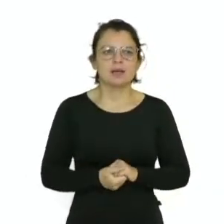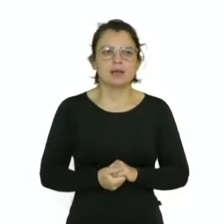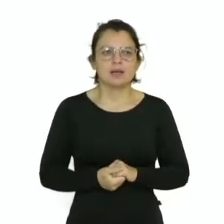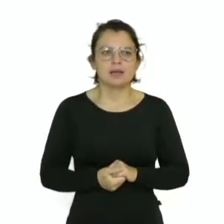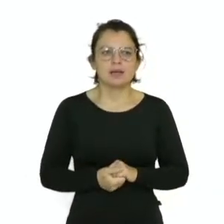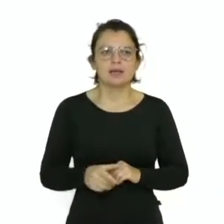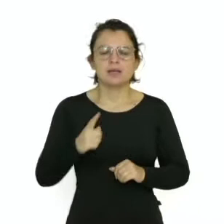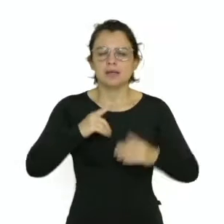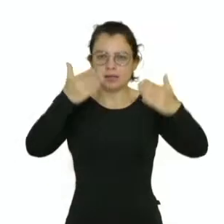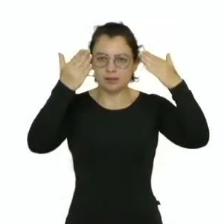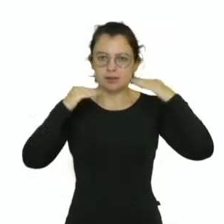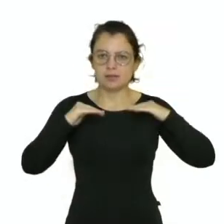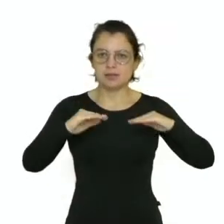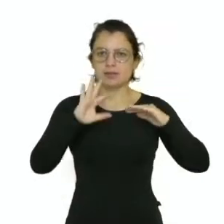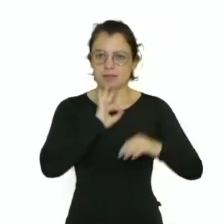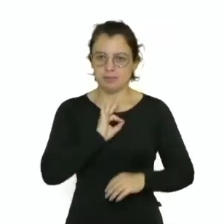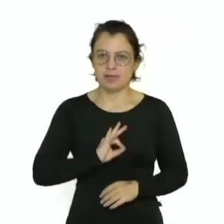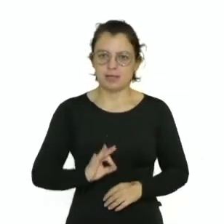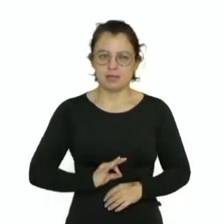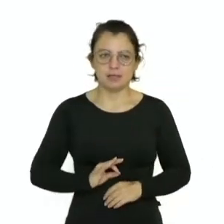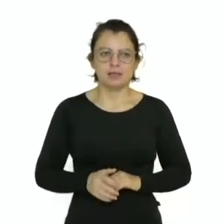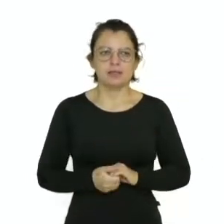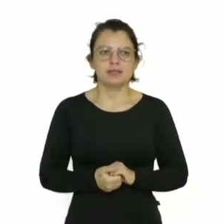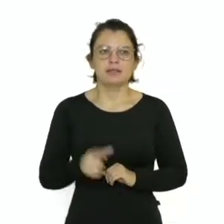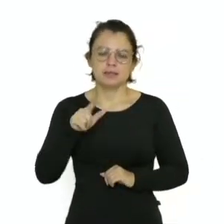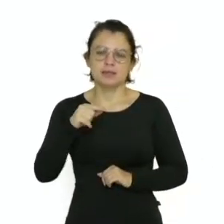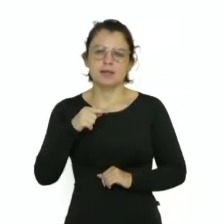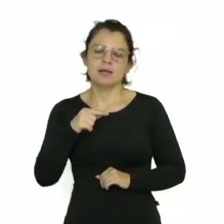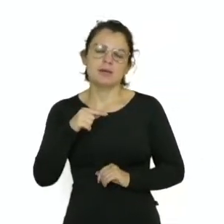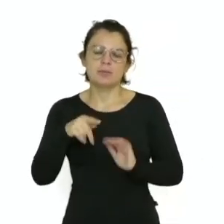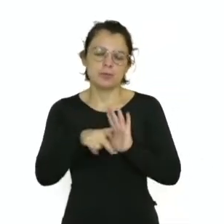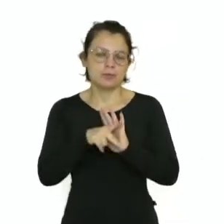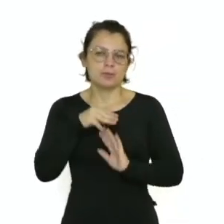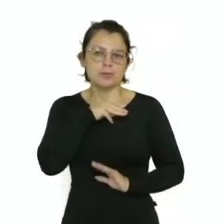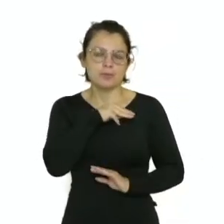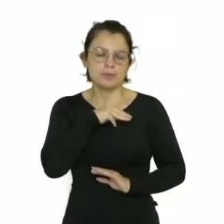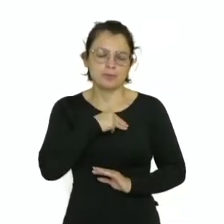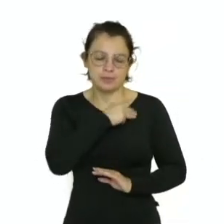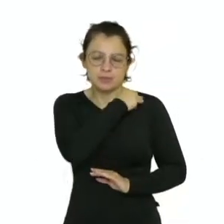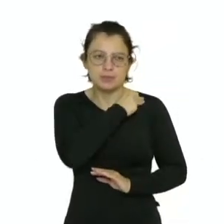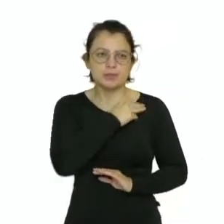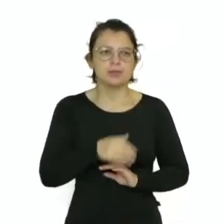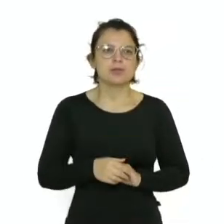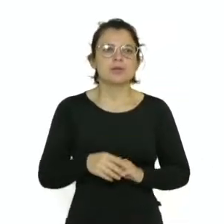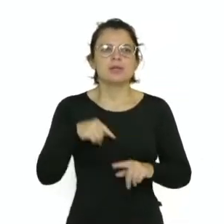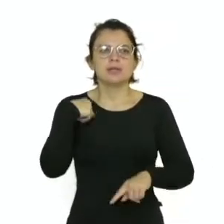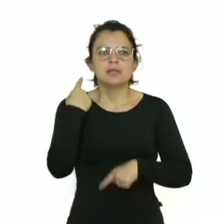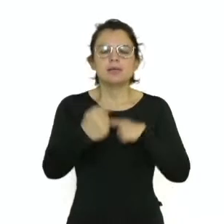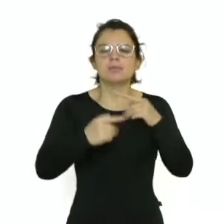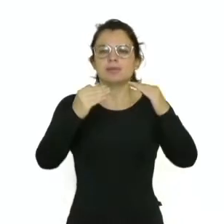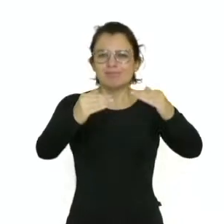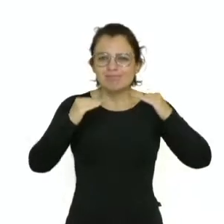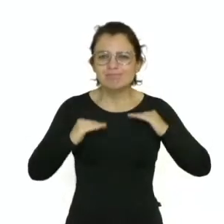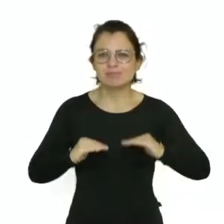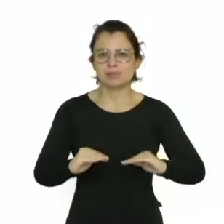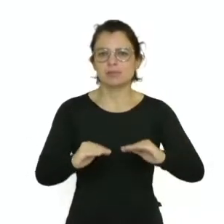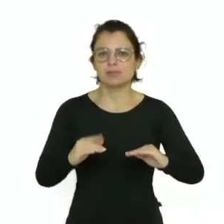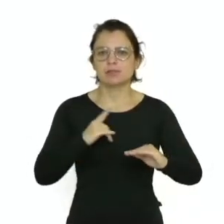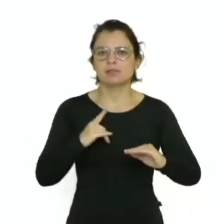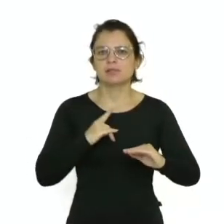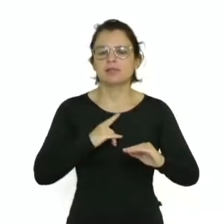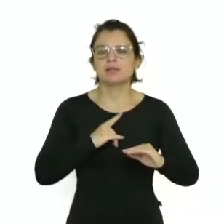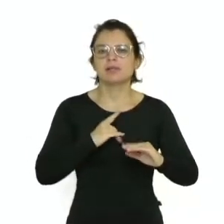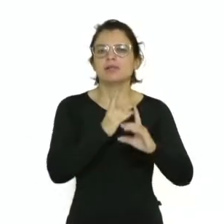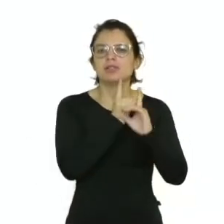os padres, ministros destacados para servir uma congregação e, por último, aqui mais embaixo, os